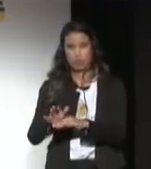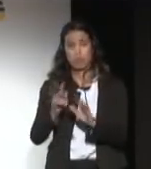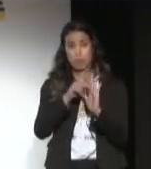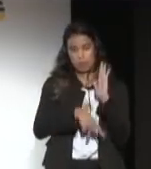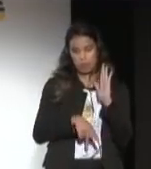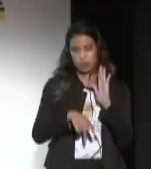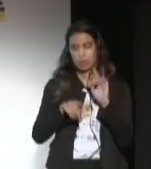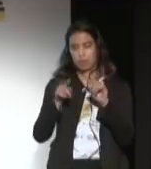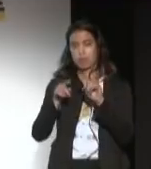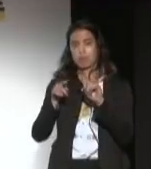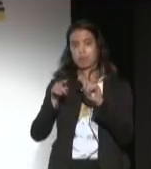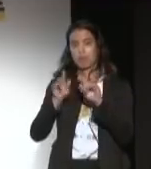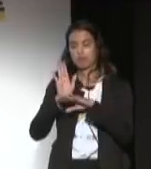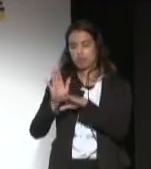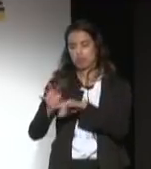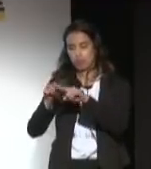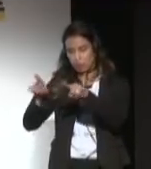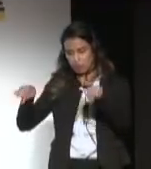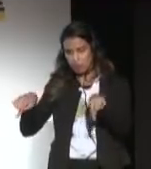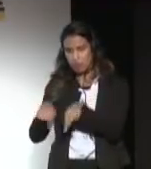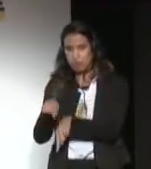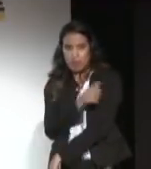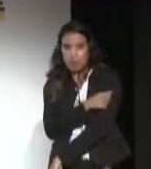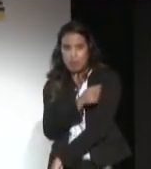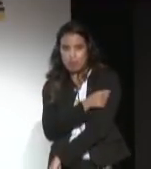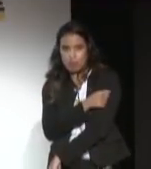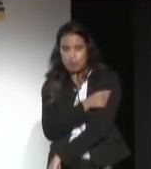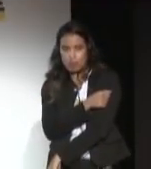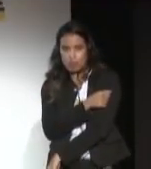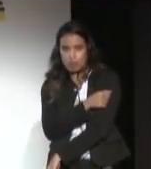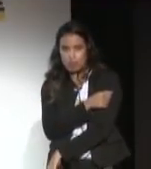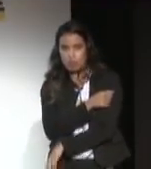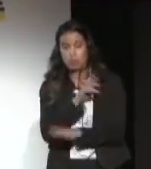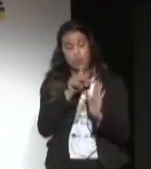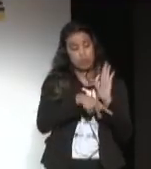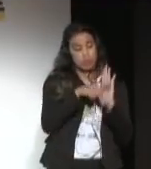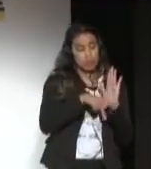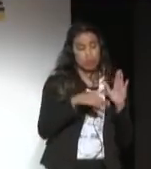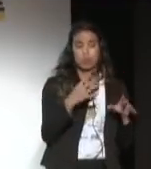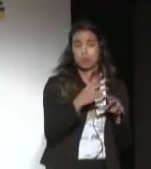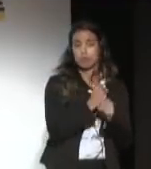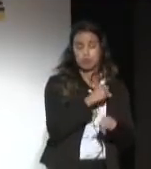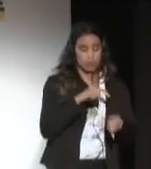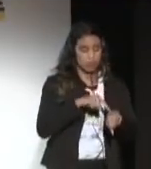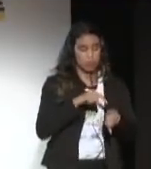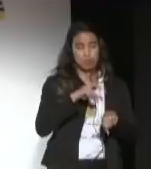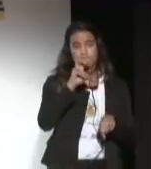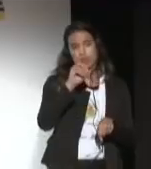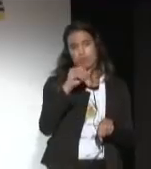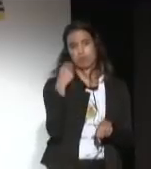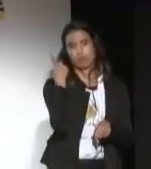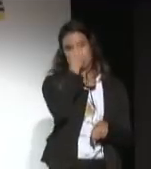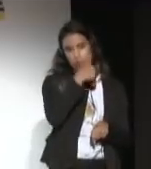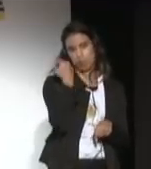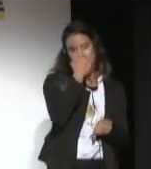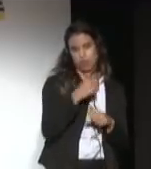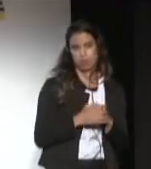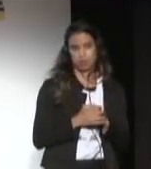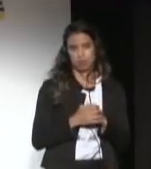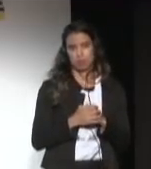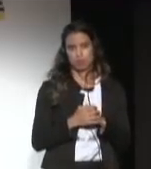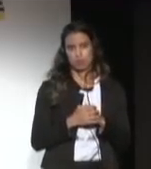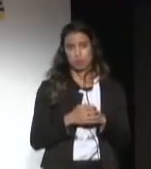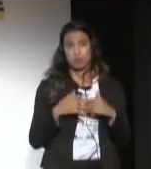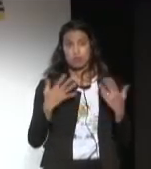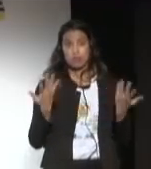ano, focados em uma disciplina e focado em experiência e colaboração. Então, quais são os próximos passos,